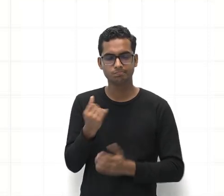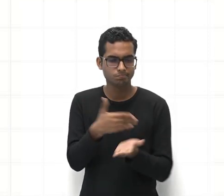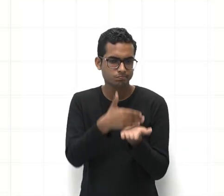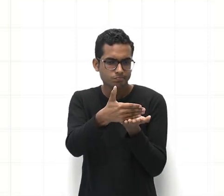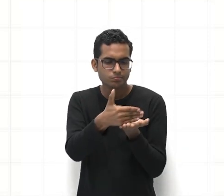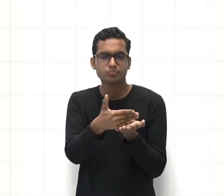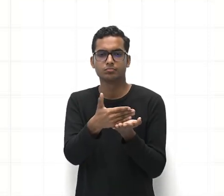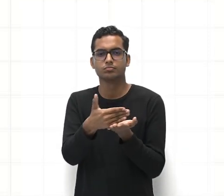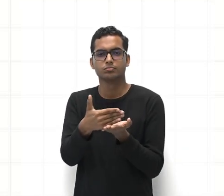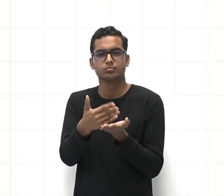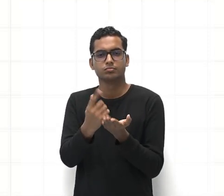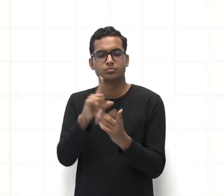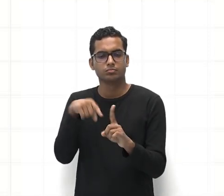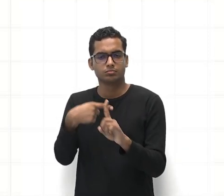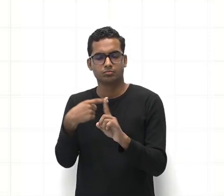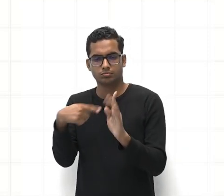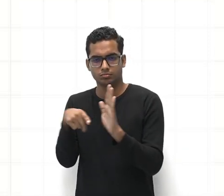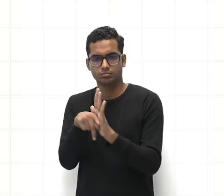o preço